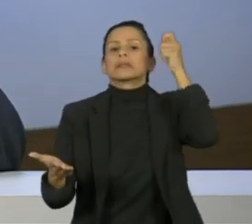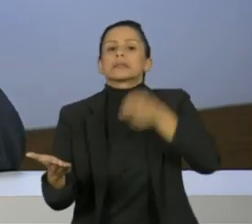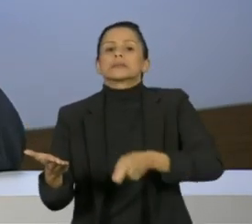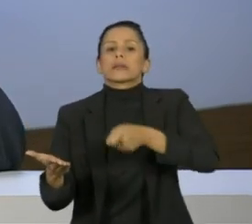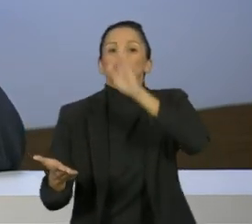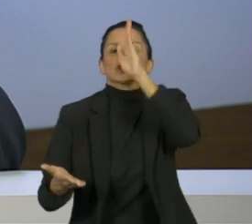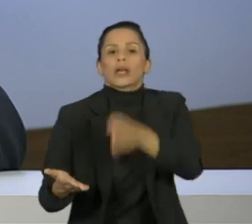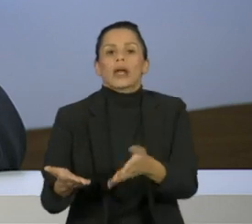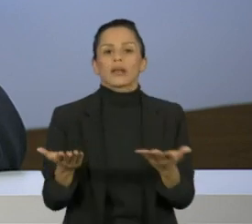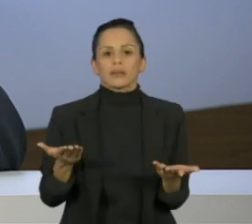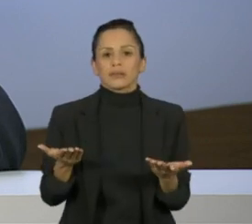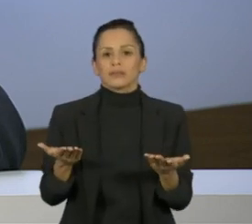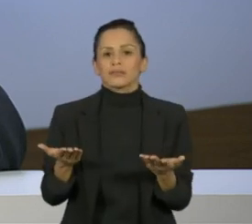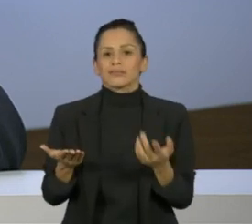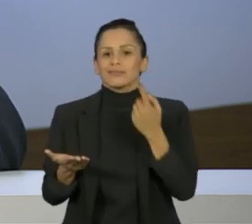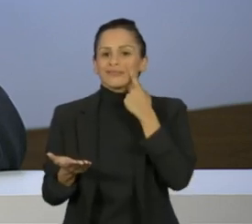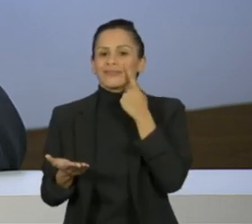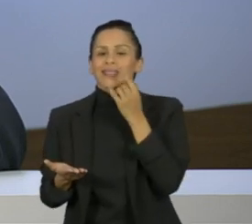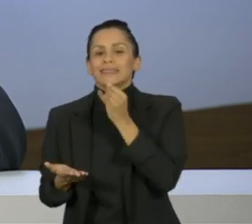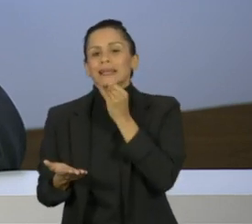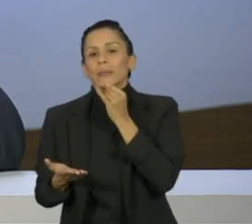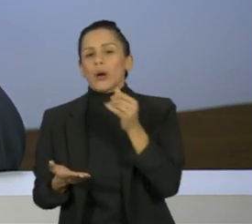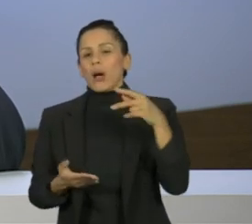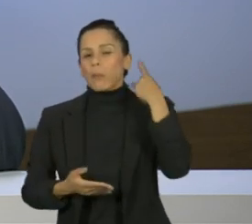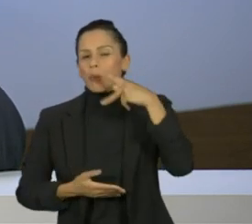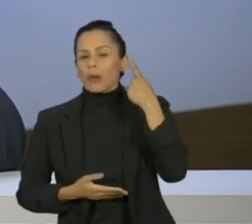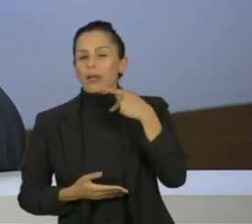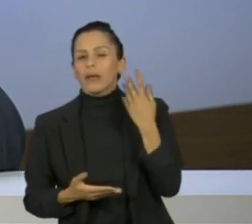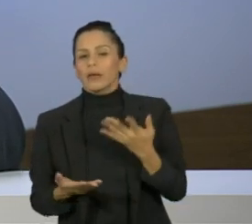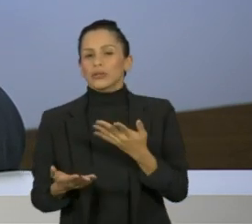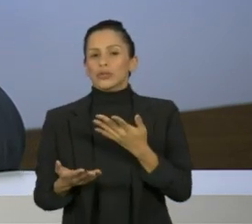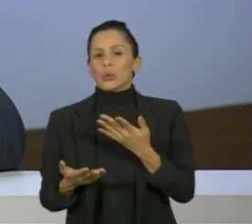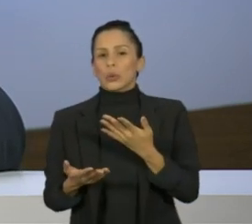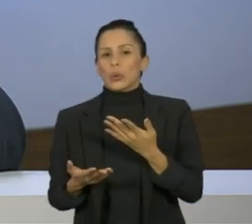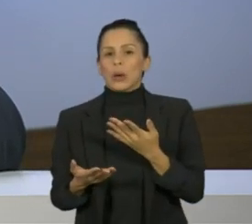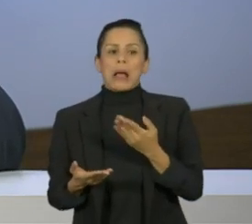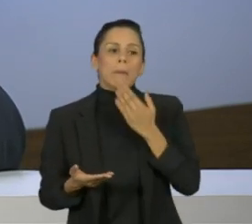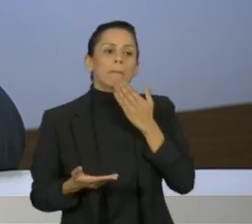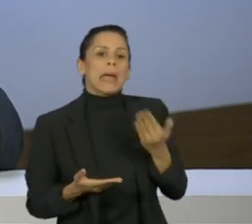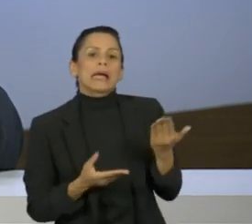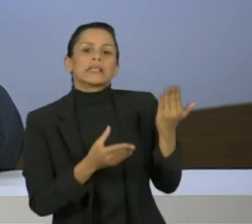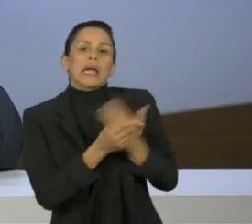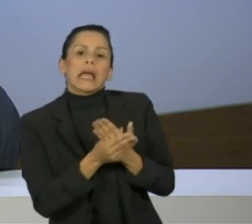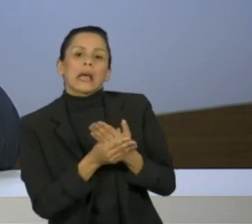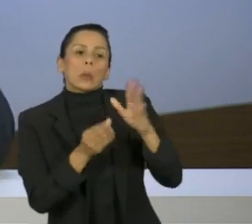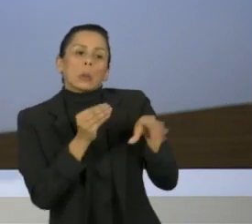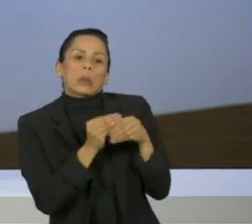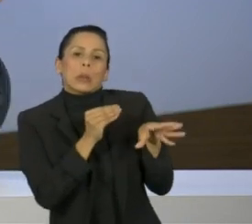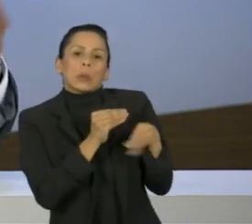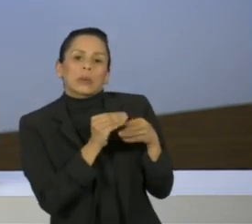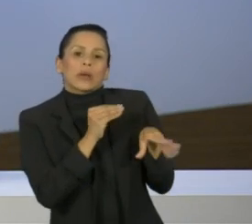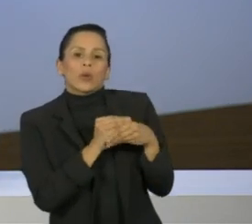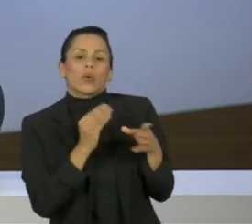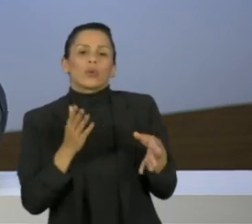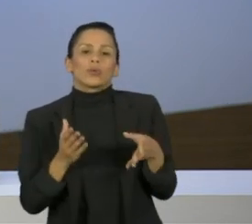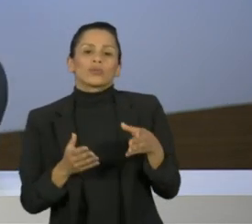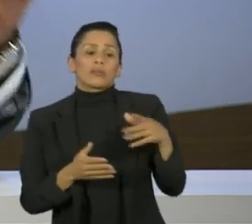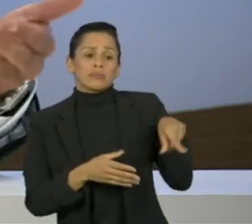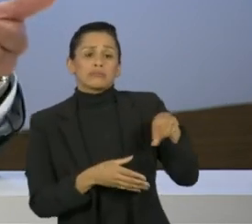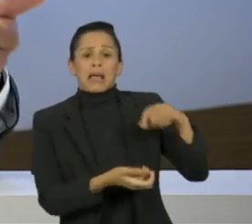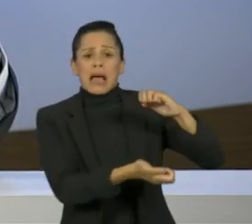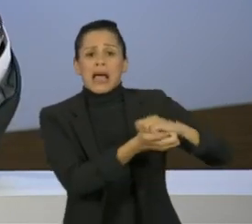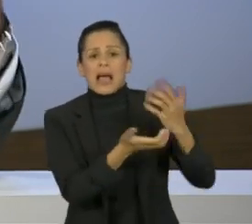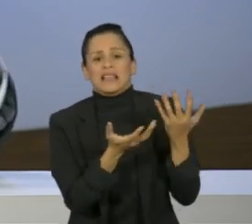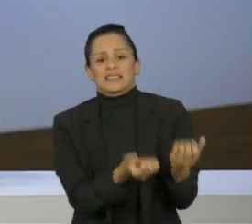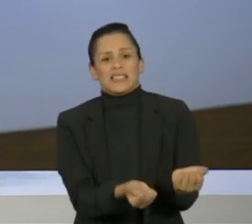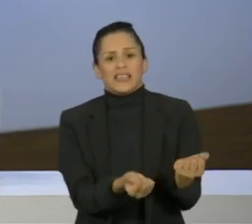envolvidas na nas ações aceitem existem manipulação da pauta do tribunal